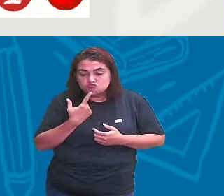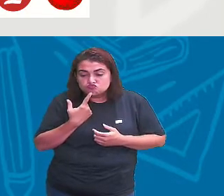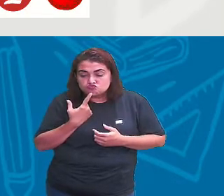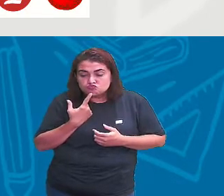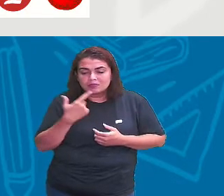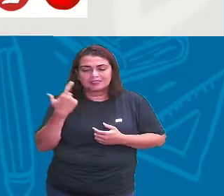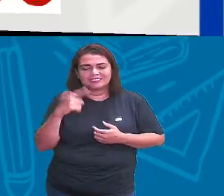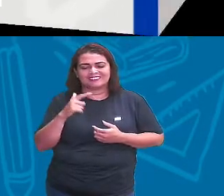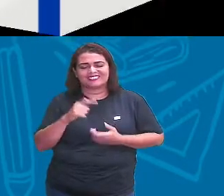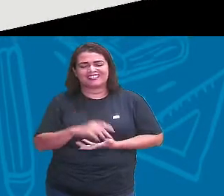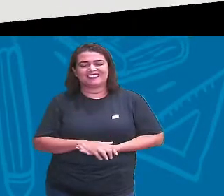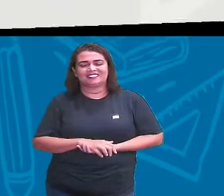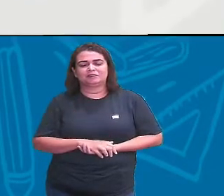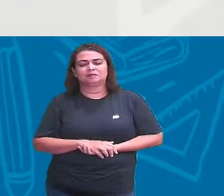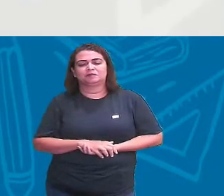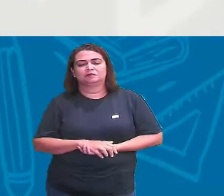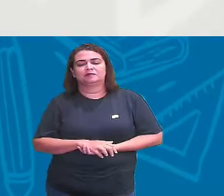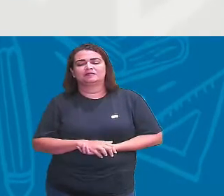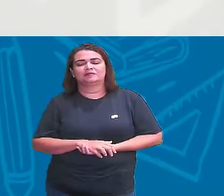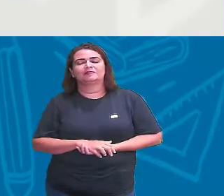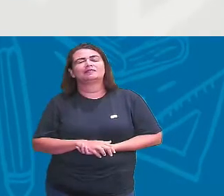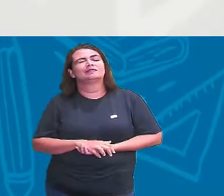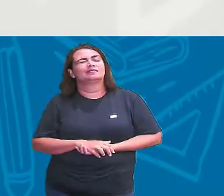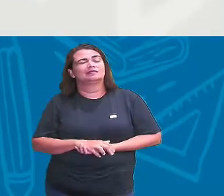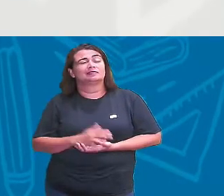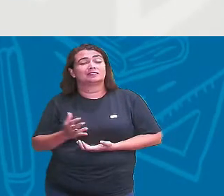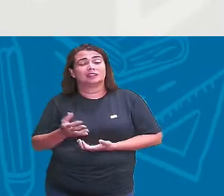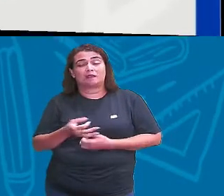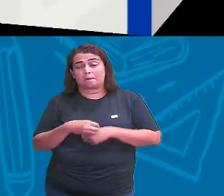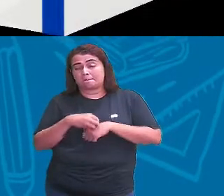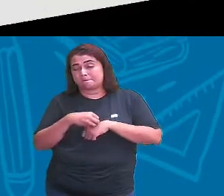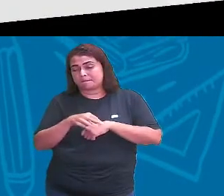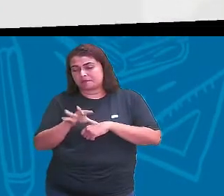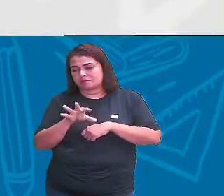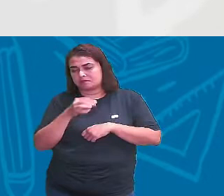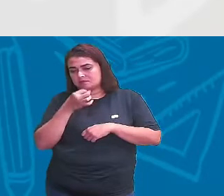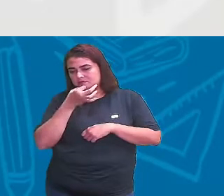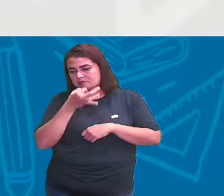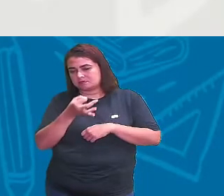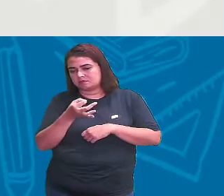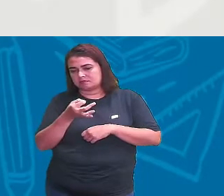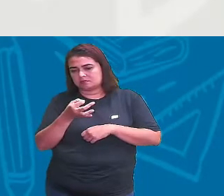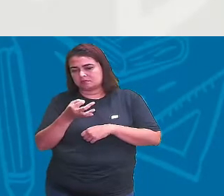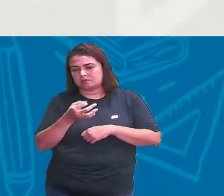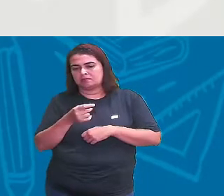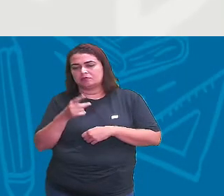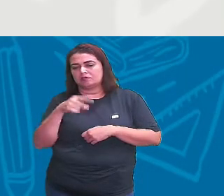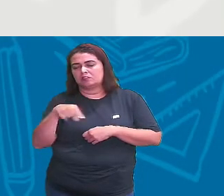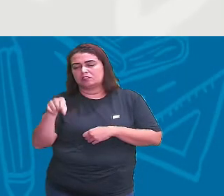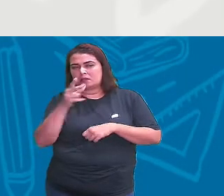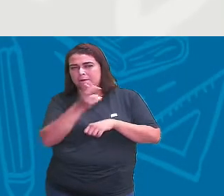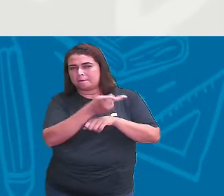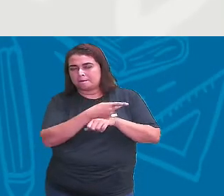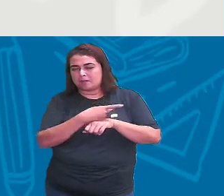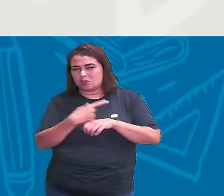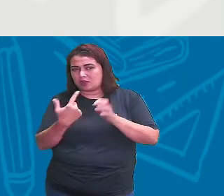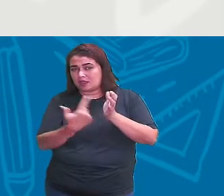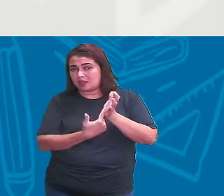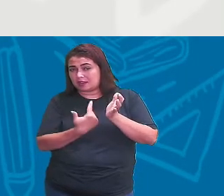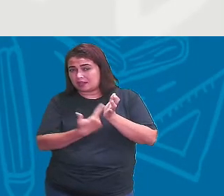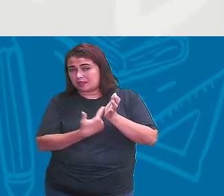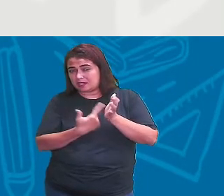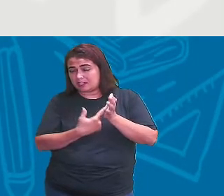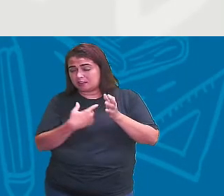boca, tá certo? Agora, ó, vamos para nossa sugestão de atividade, vê só. Você vai procurar em